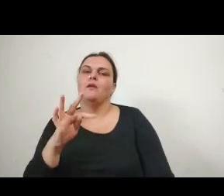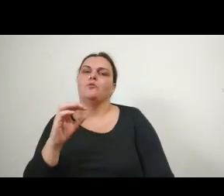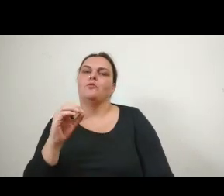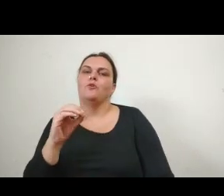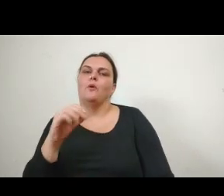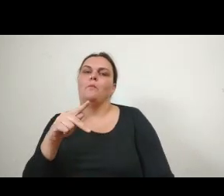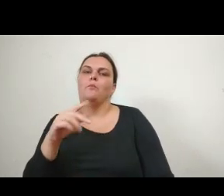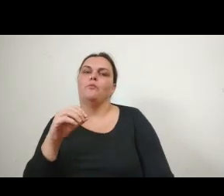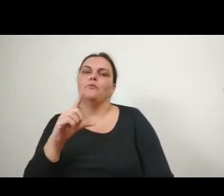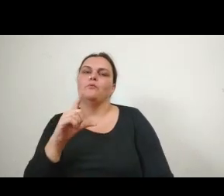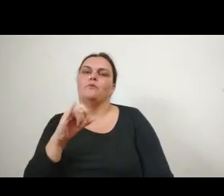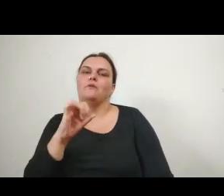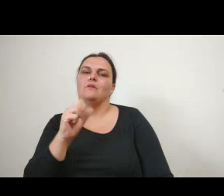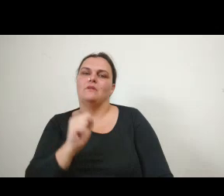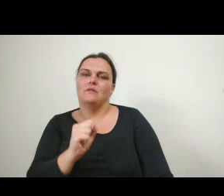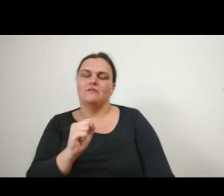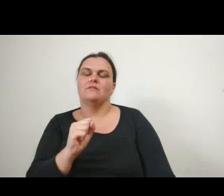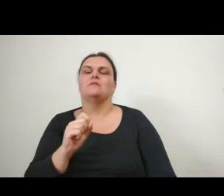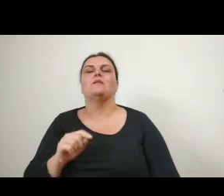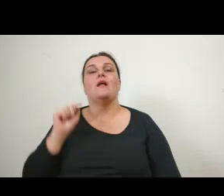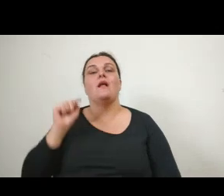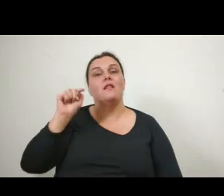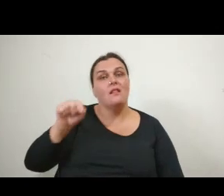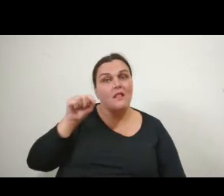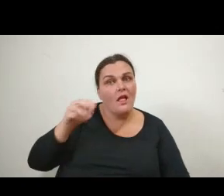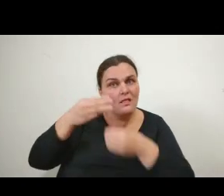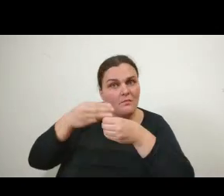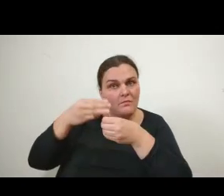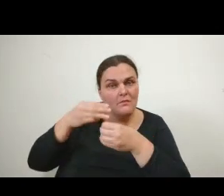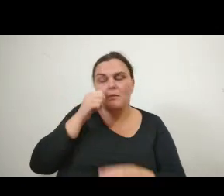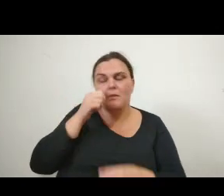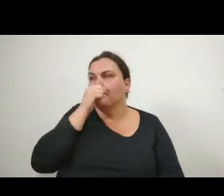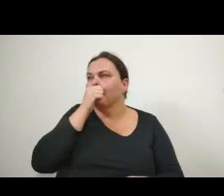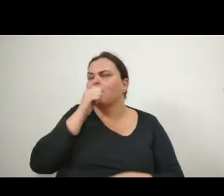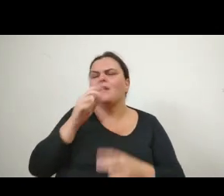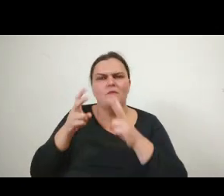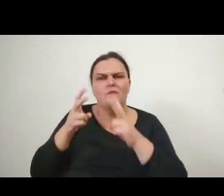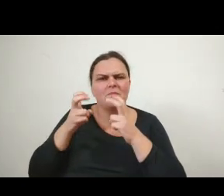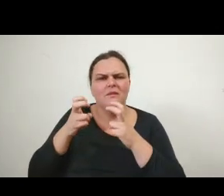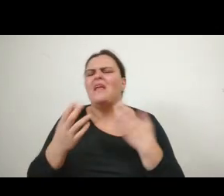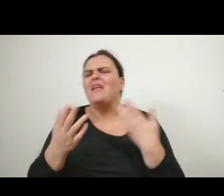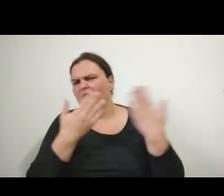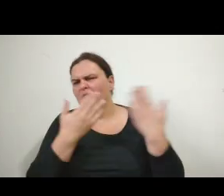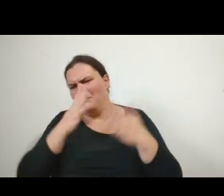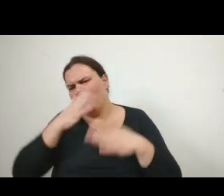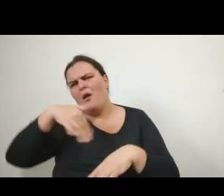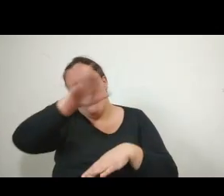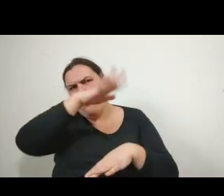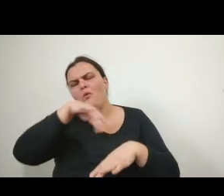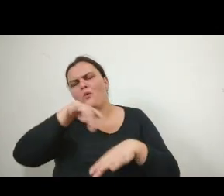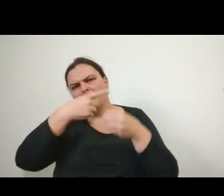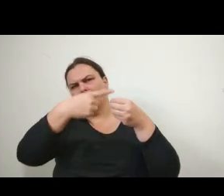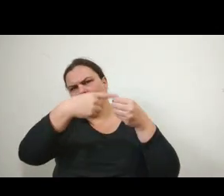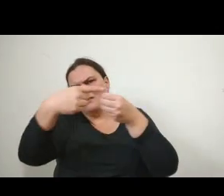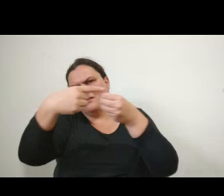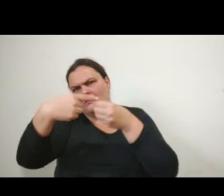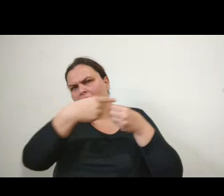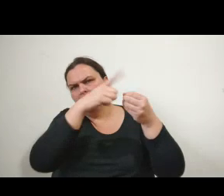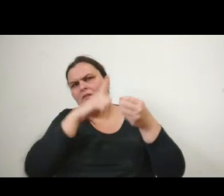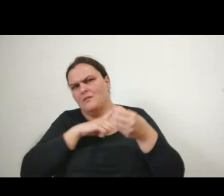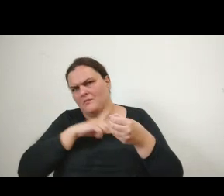Nesse município a gente encontra, assim, né, como em tantas outras cidades, Brasil afora, muitas residências na beira de